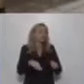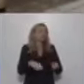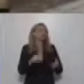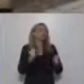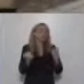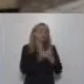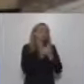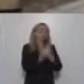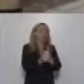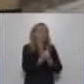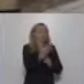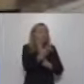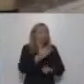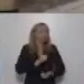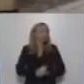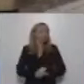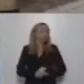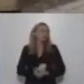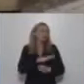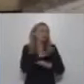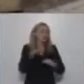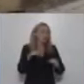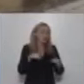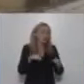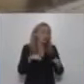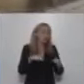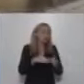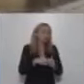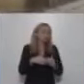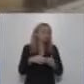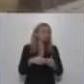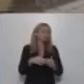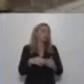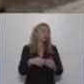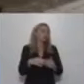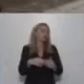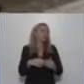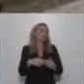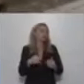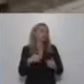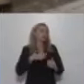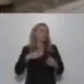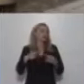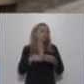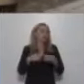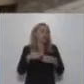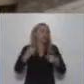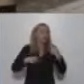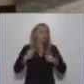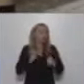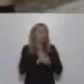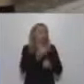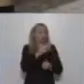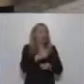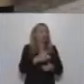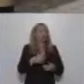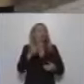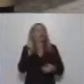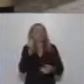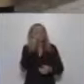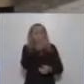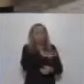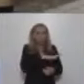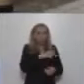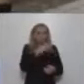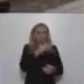contar comigo, com toda a bancada do PSL que trata dessa questão, que eu acho um absurdo o policial trabalhar